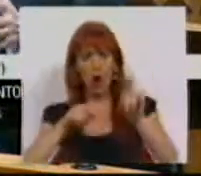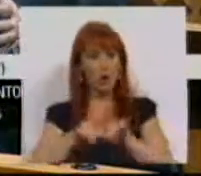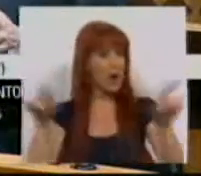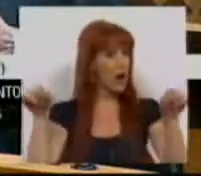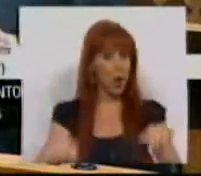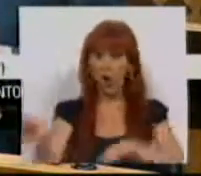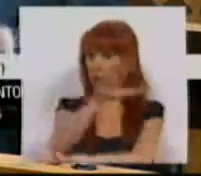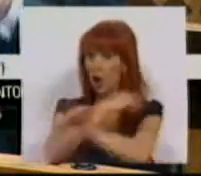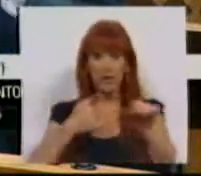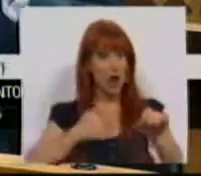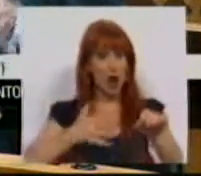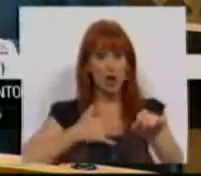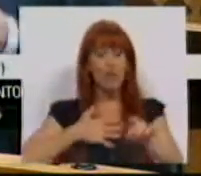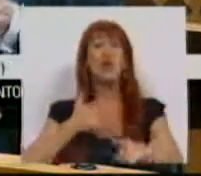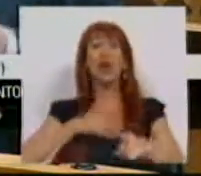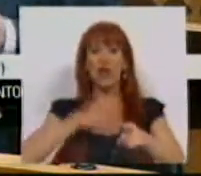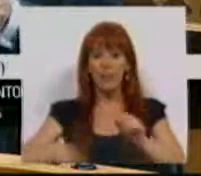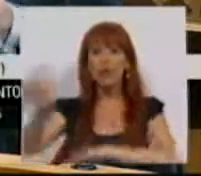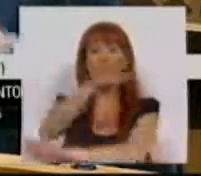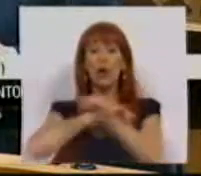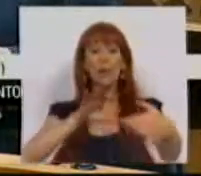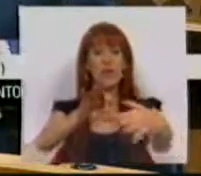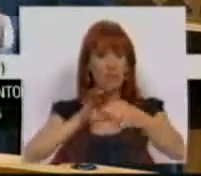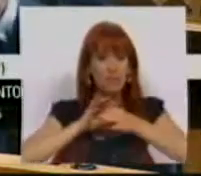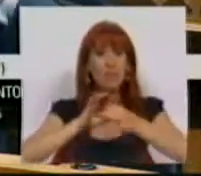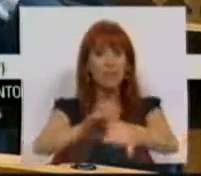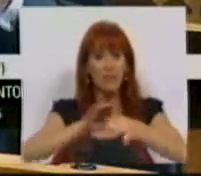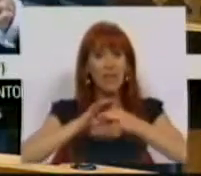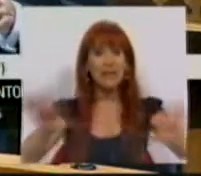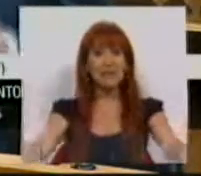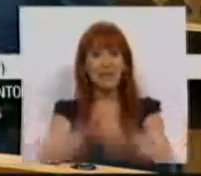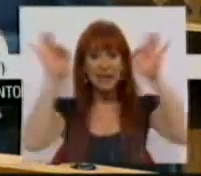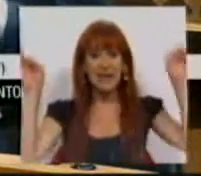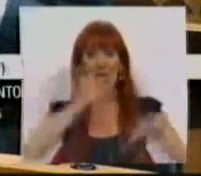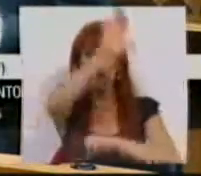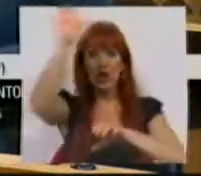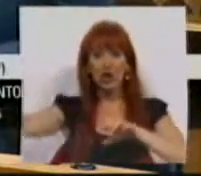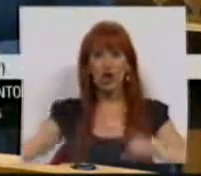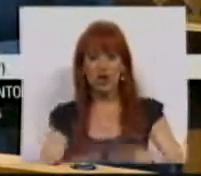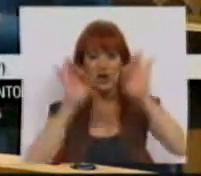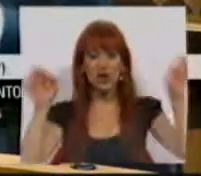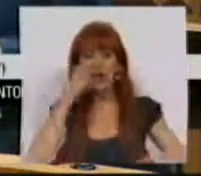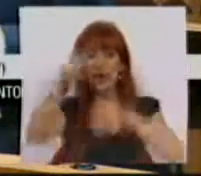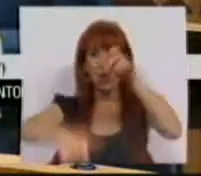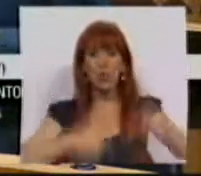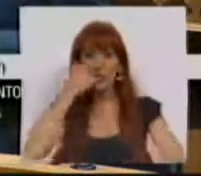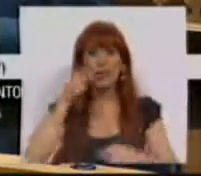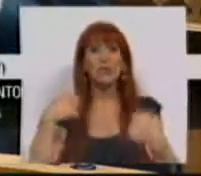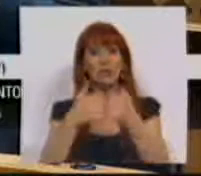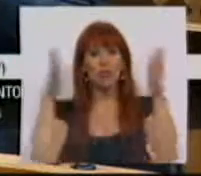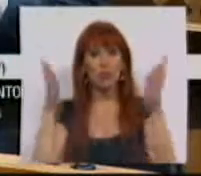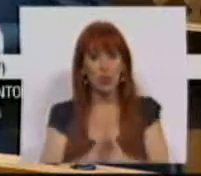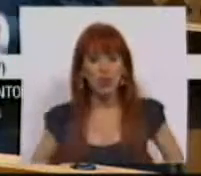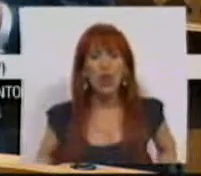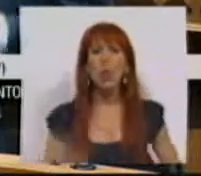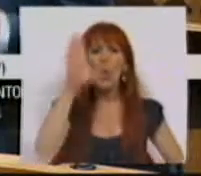é esta Europa que queremos. Nós queremos uma Europa de solidariedade, de igualdade entre Estados, povos e cidadãos.